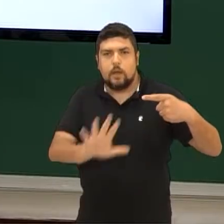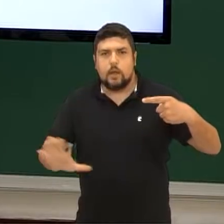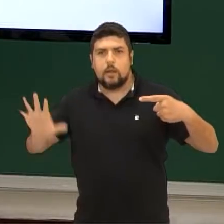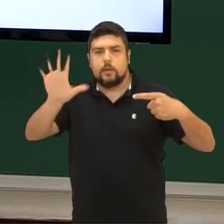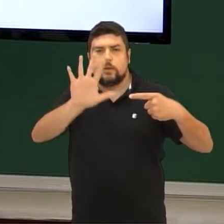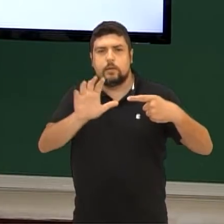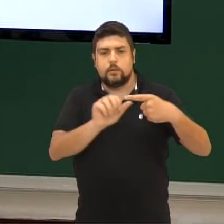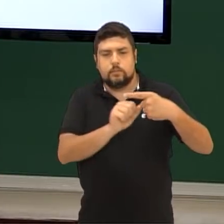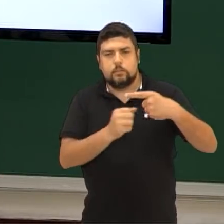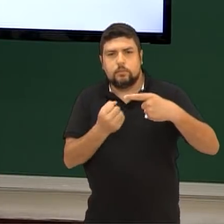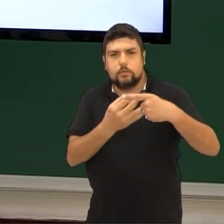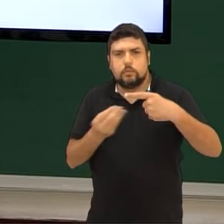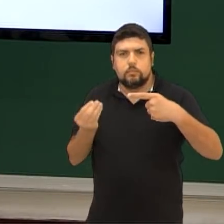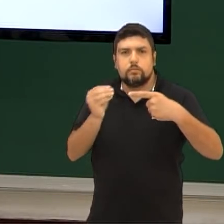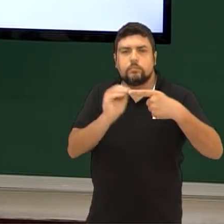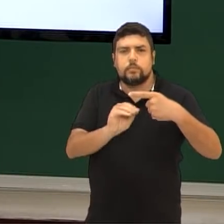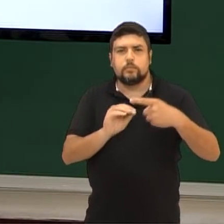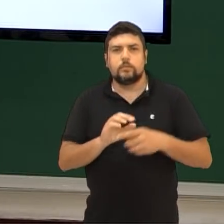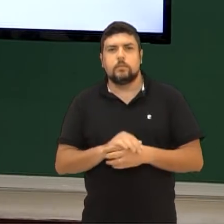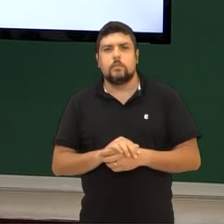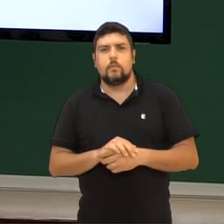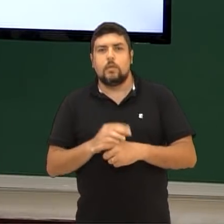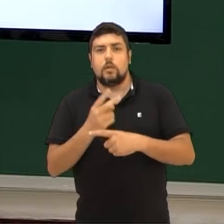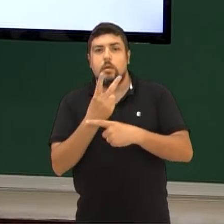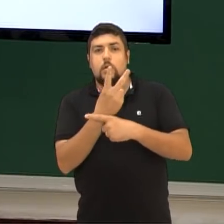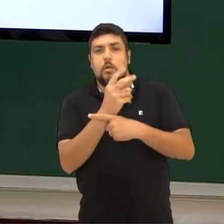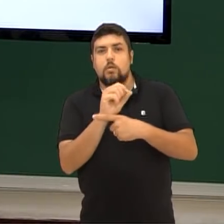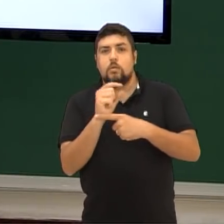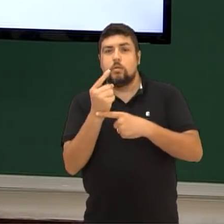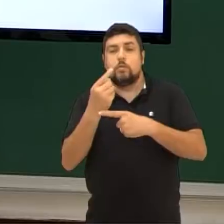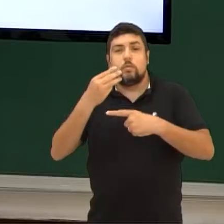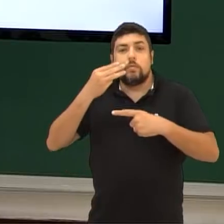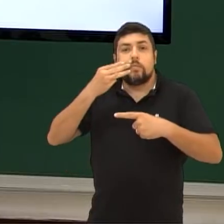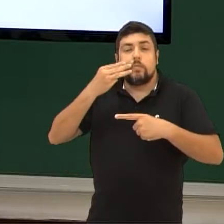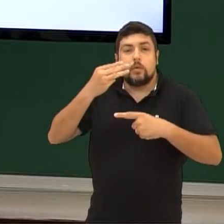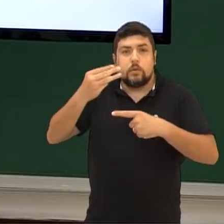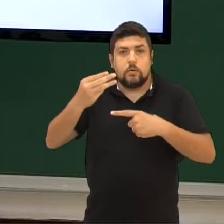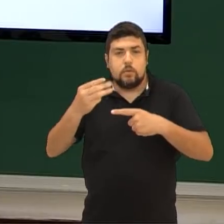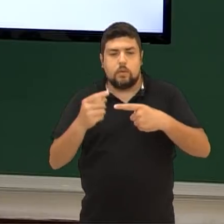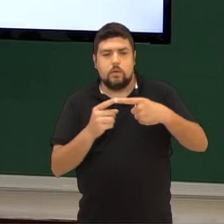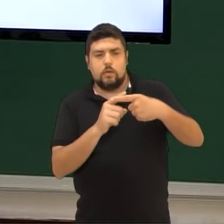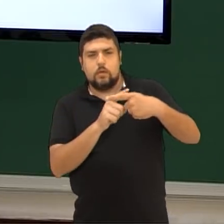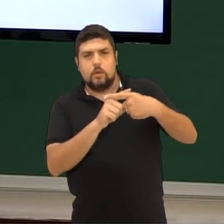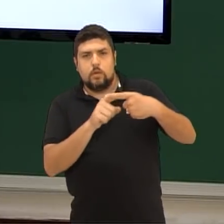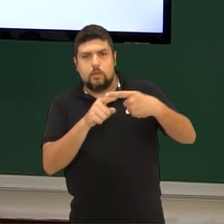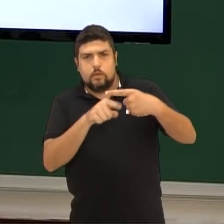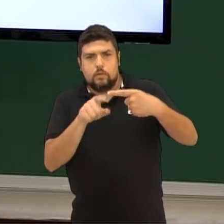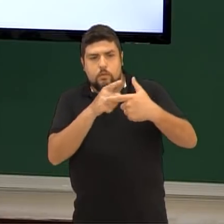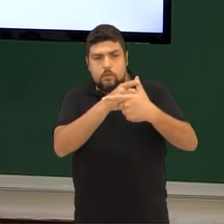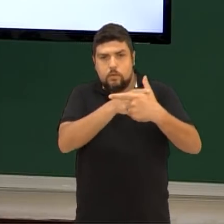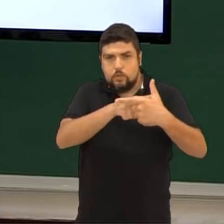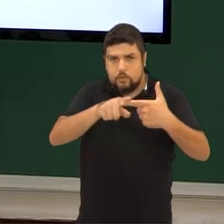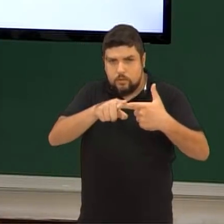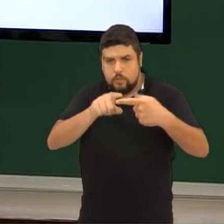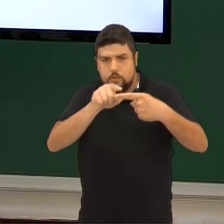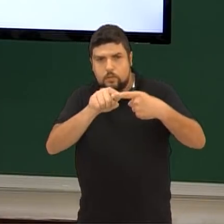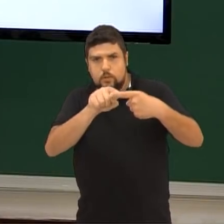ele mencionou 201 milhões, dividido pela